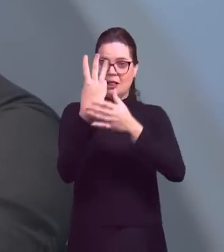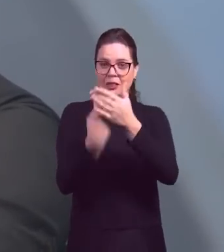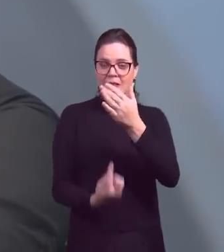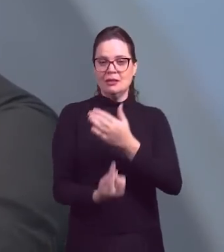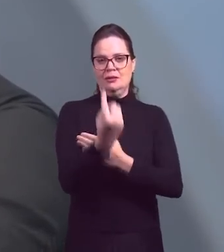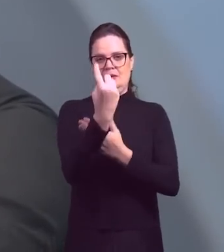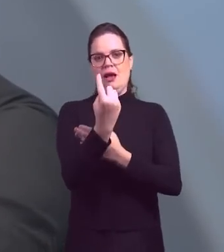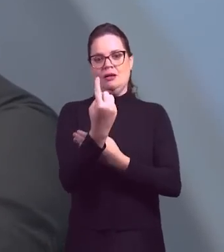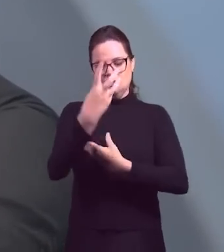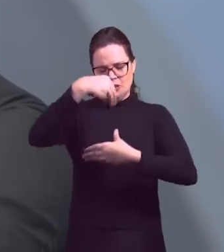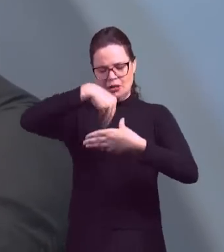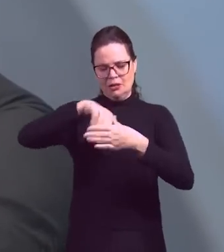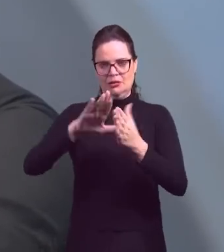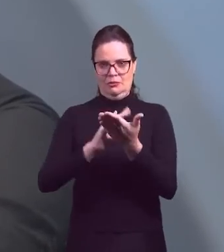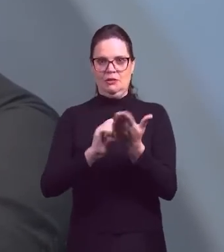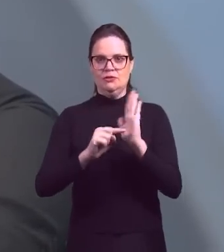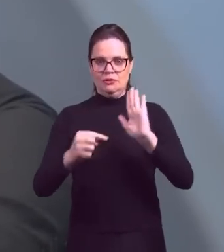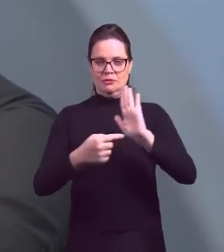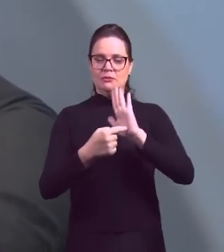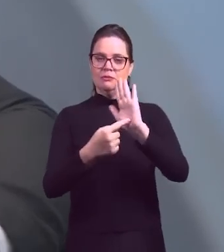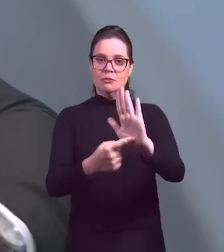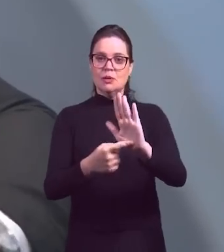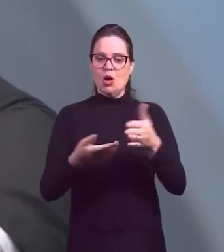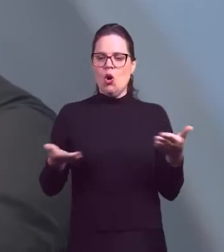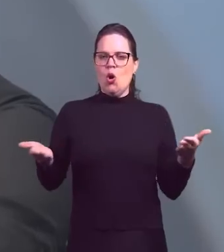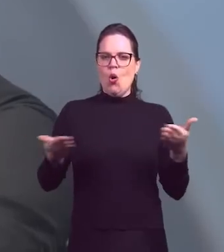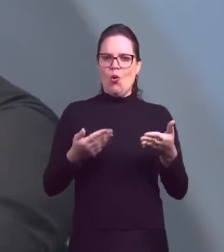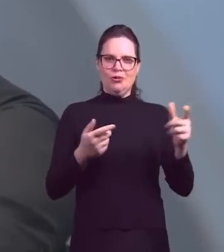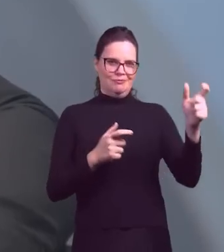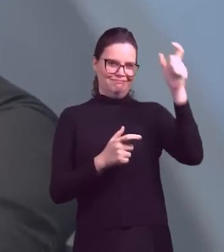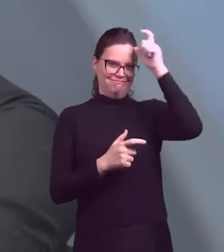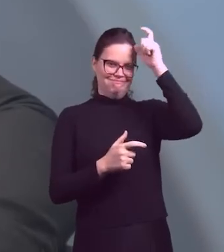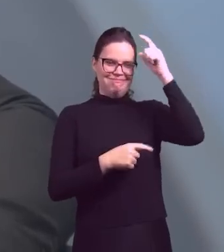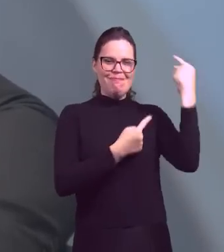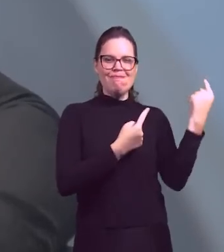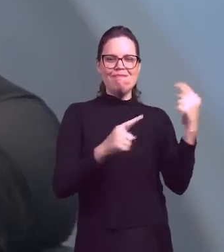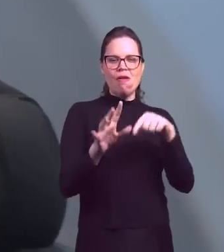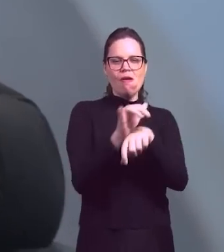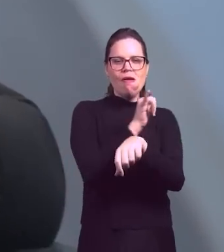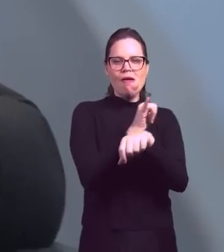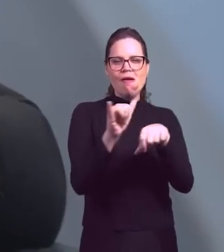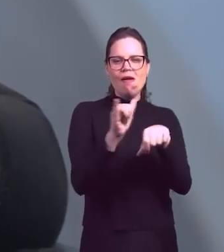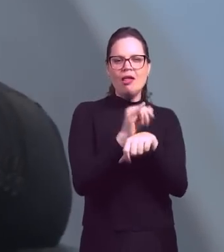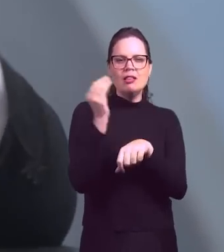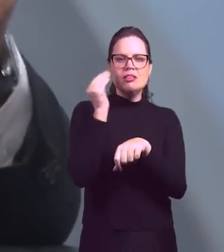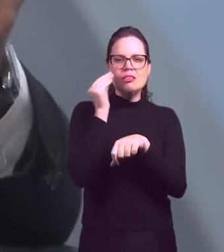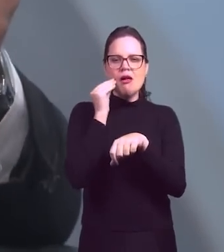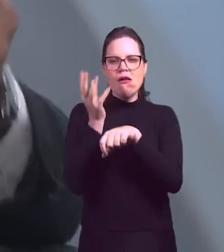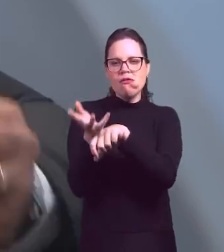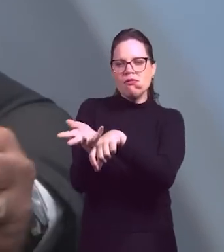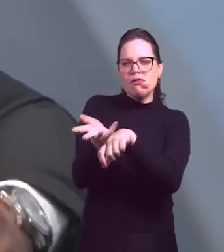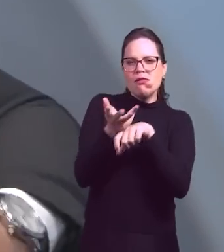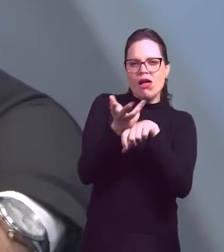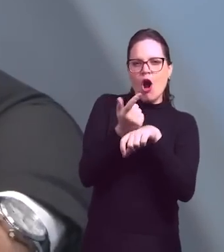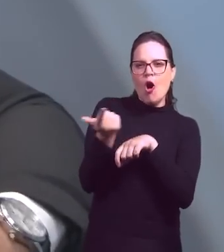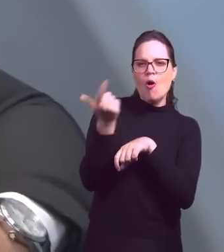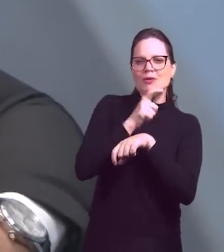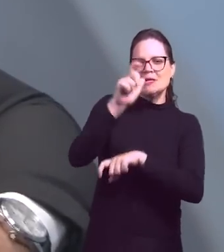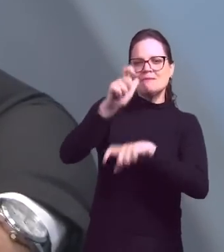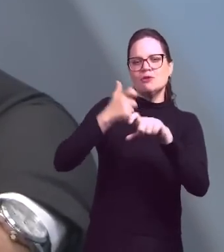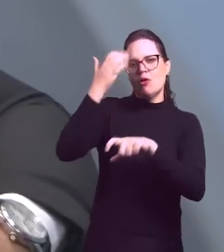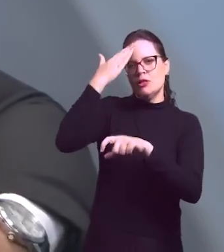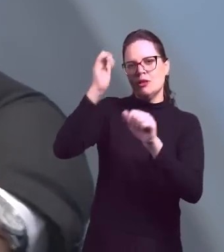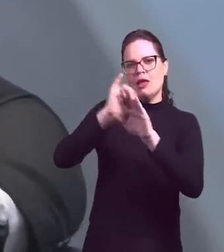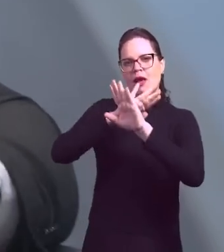Santo. Existe hoje uma ação do opositor para desvincular a pessoa